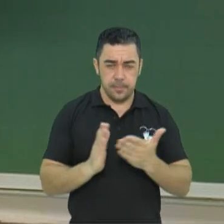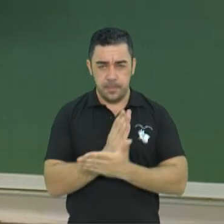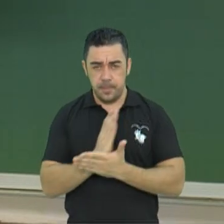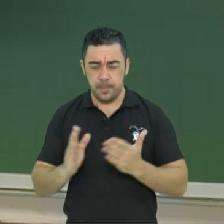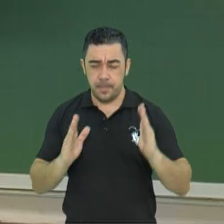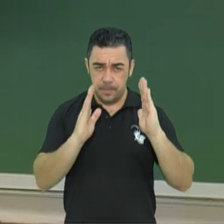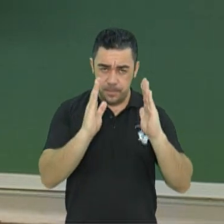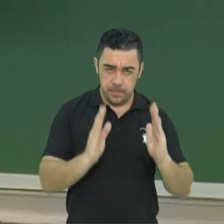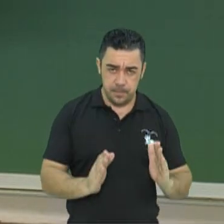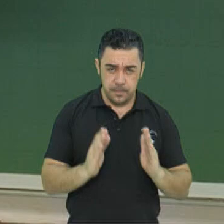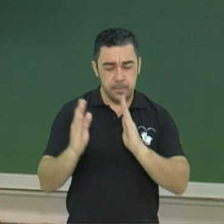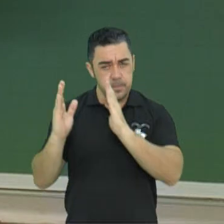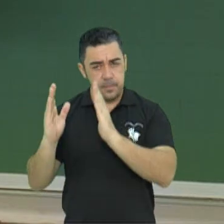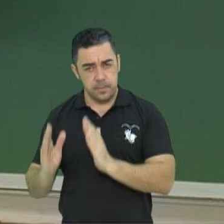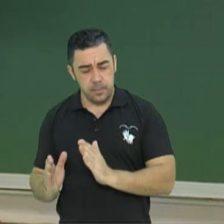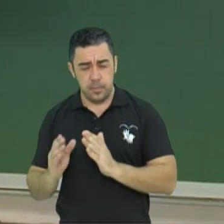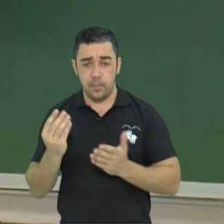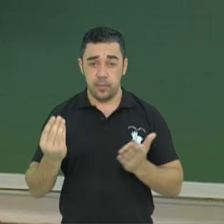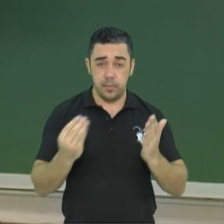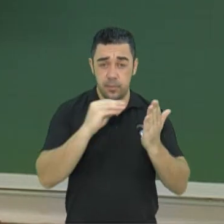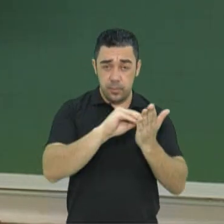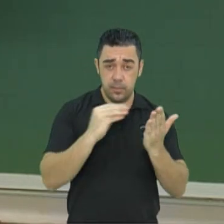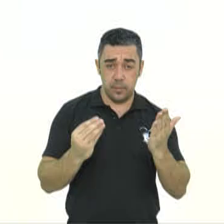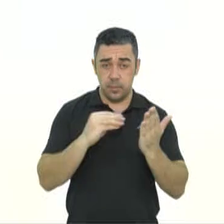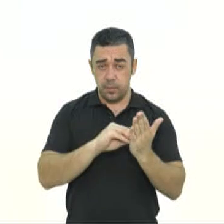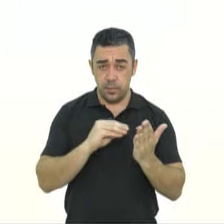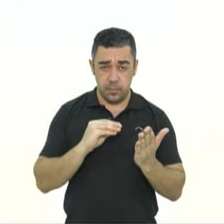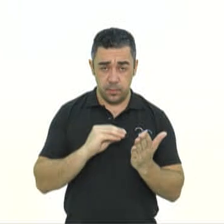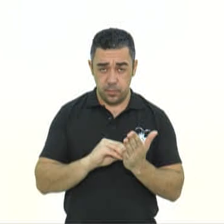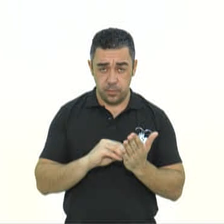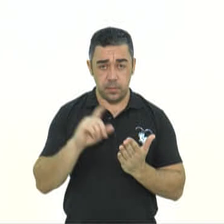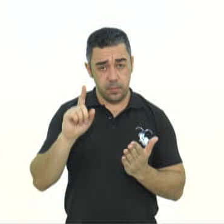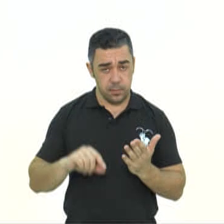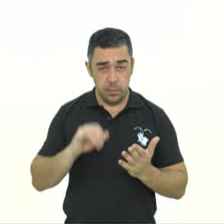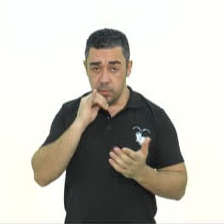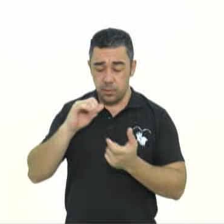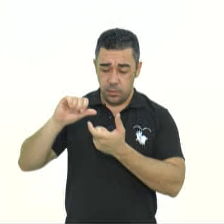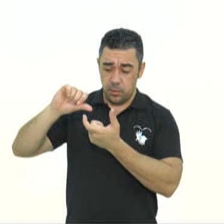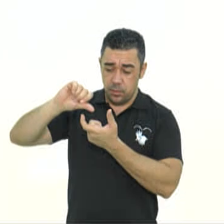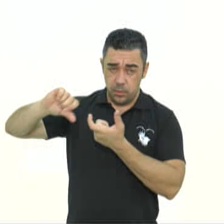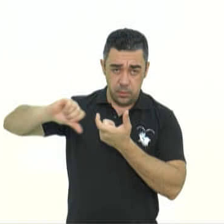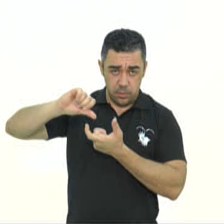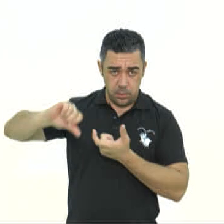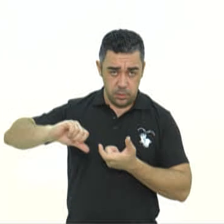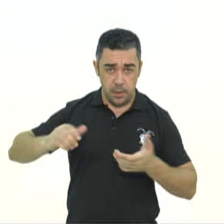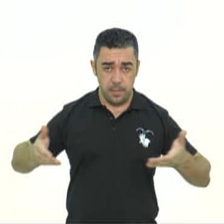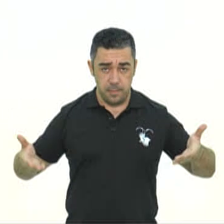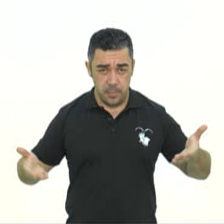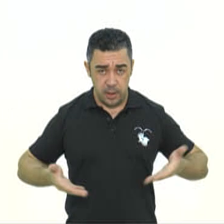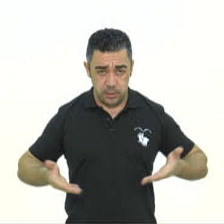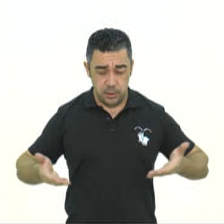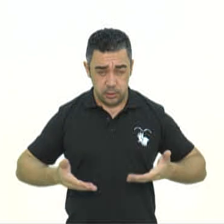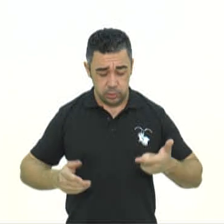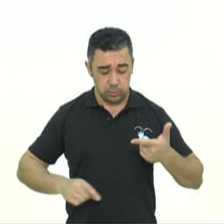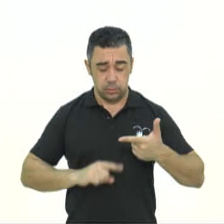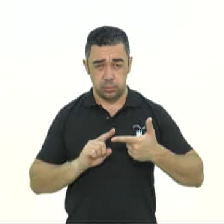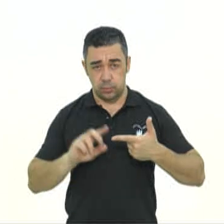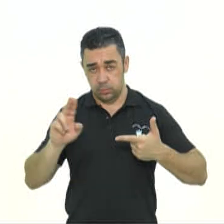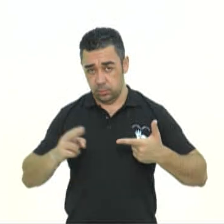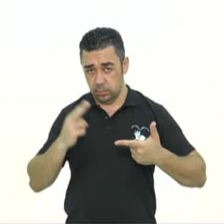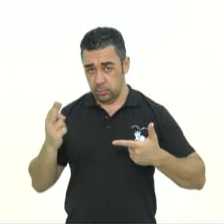2 colunas e você vai colocar ali se elas estão conjugados, esses verbos no presente ou estão